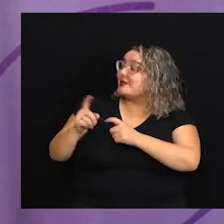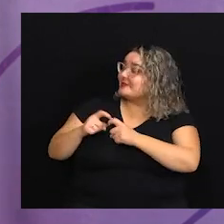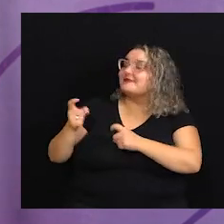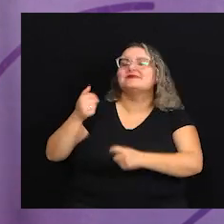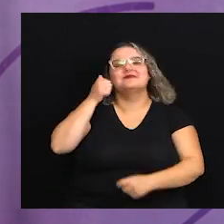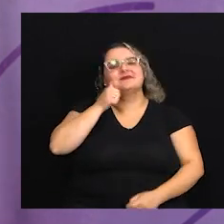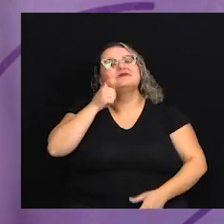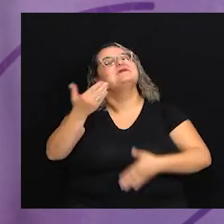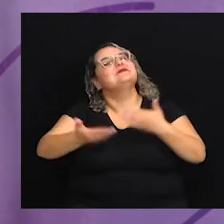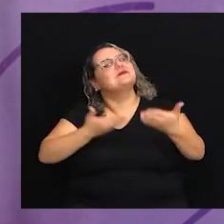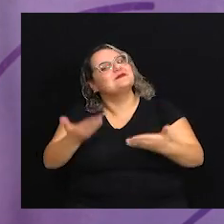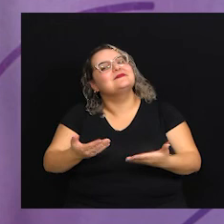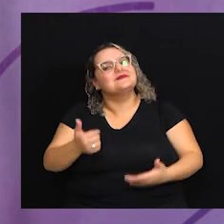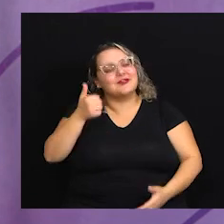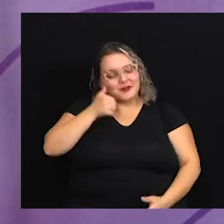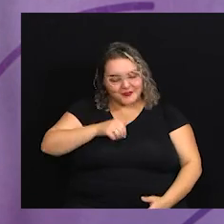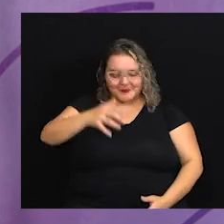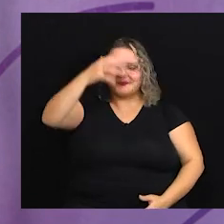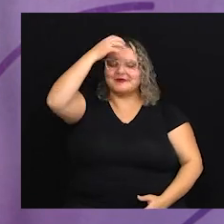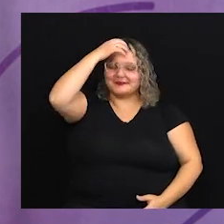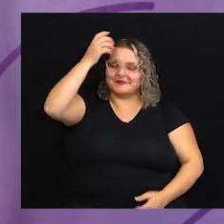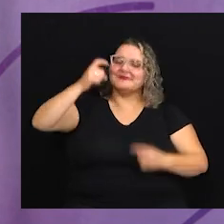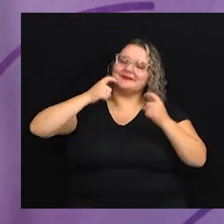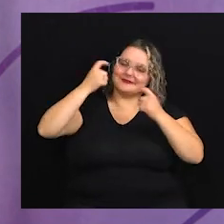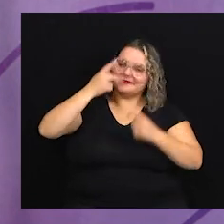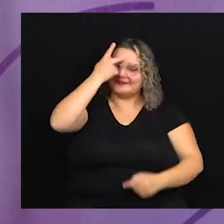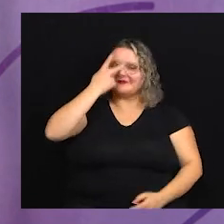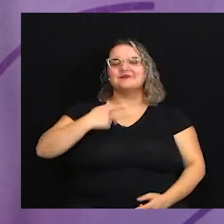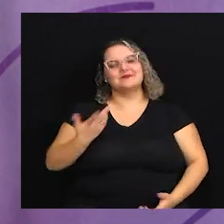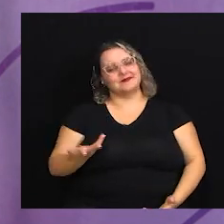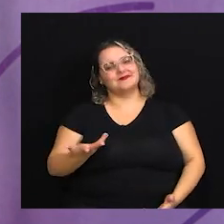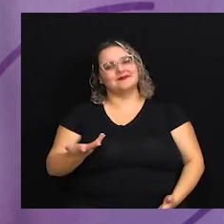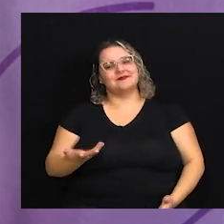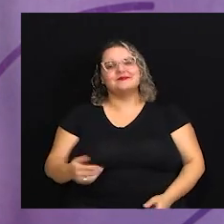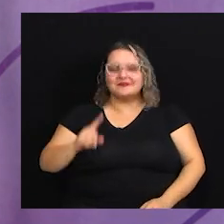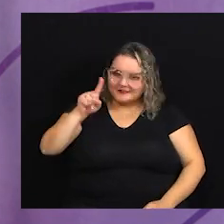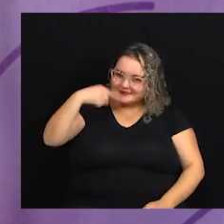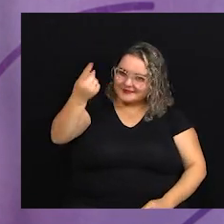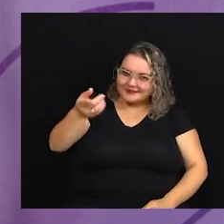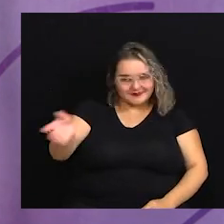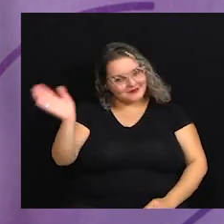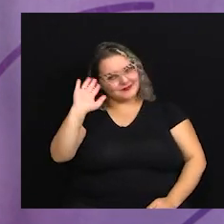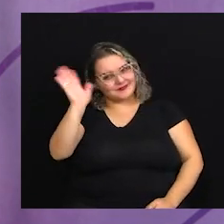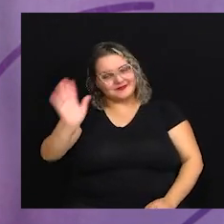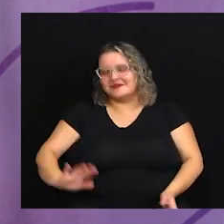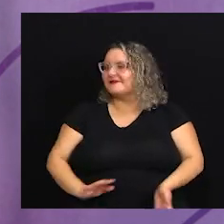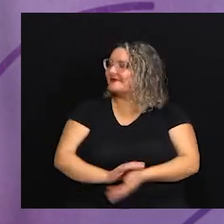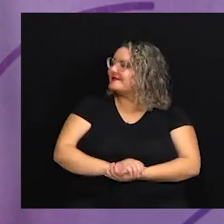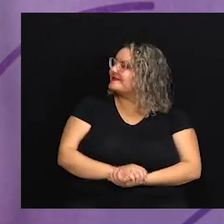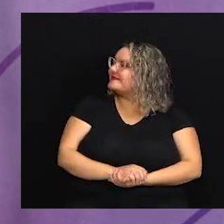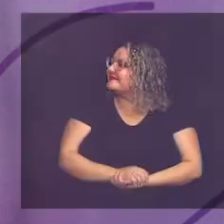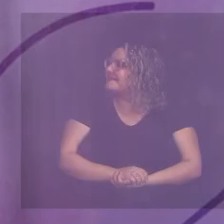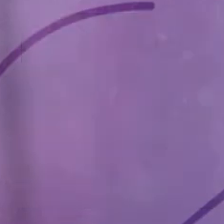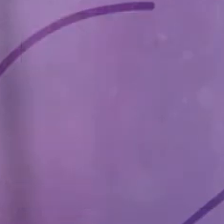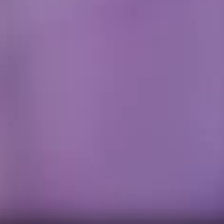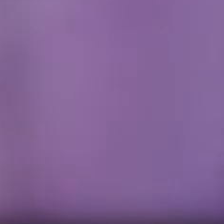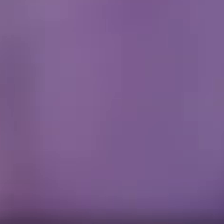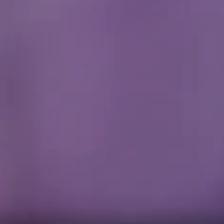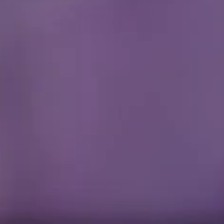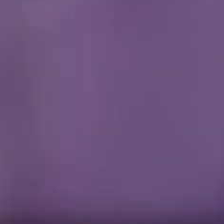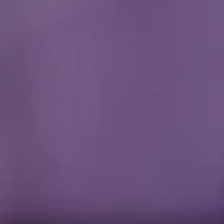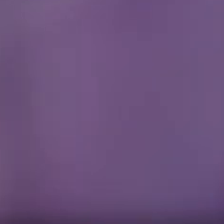e, como a doutora disse, mulherada, se trate como rainha, se preocupe com você. A gente se vê na próxima edição. Tchau!